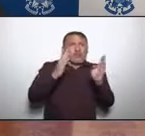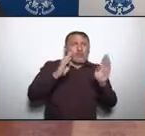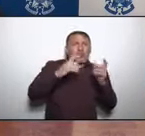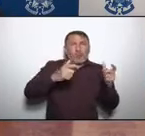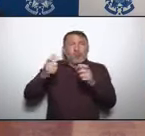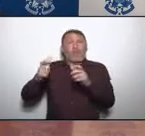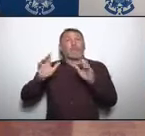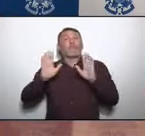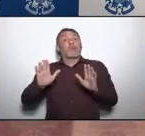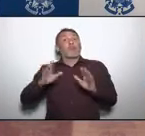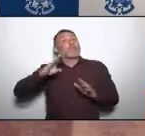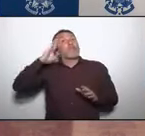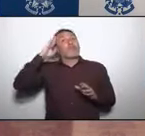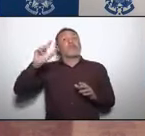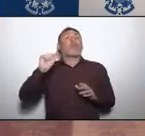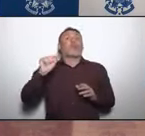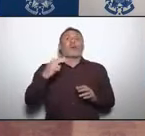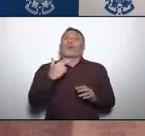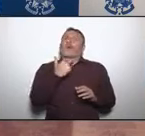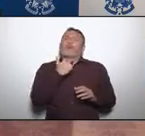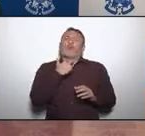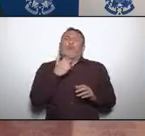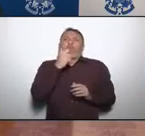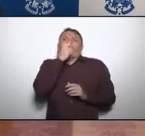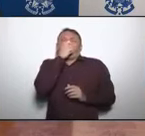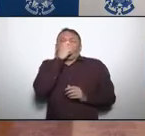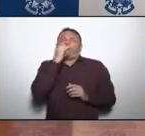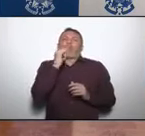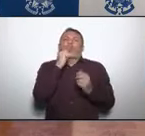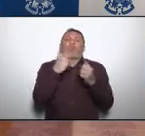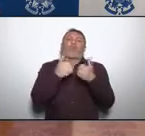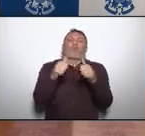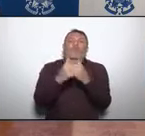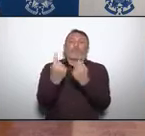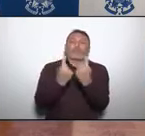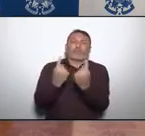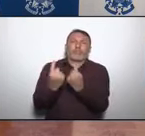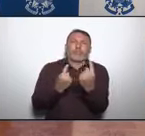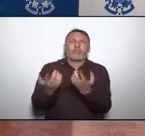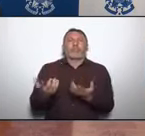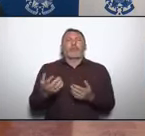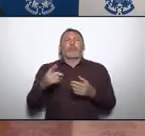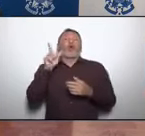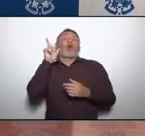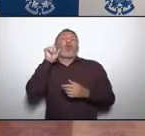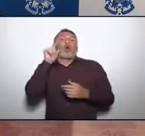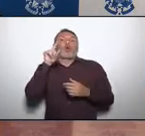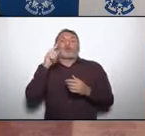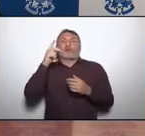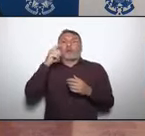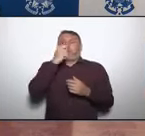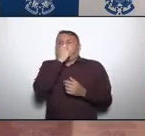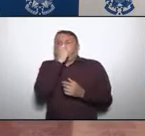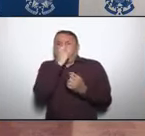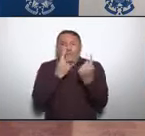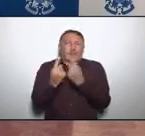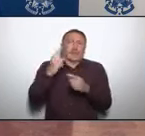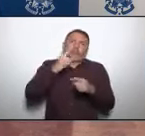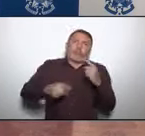haja concentração em transporte público, desde que não haja concentração nas lojas, desde que todos os procedimentos